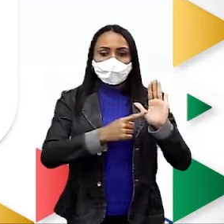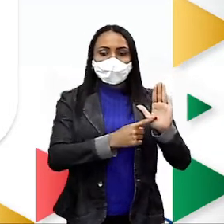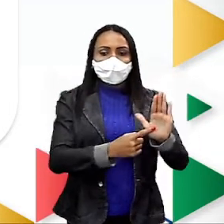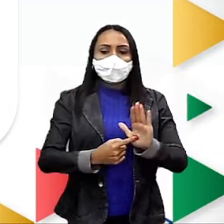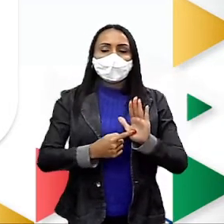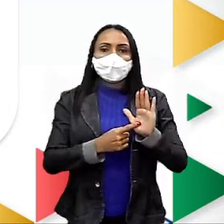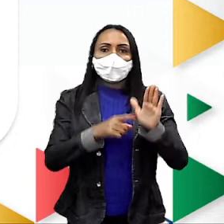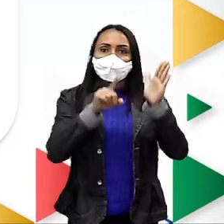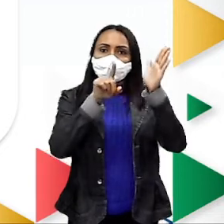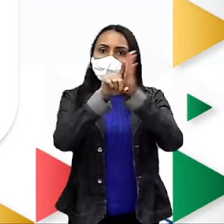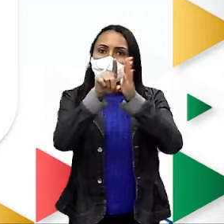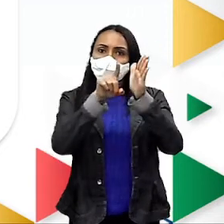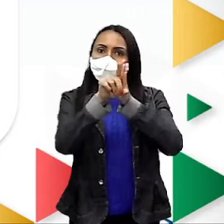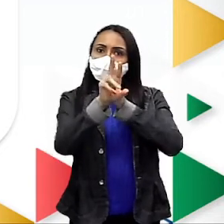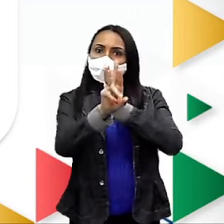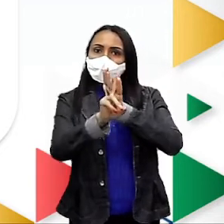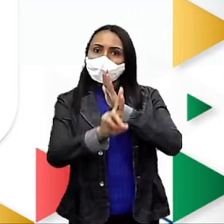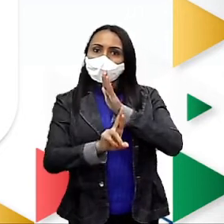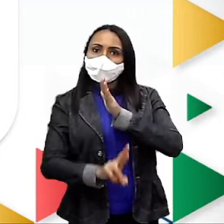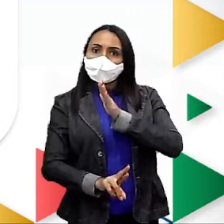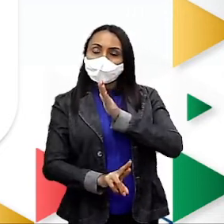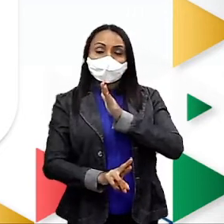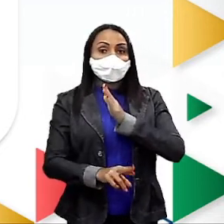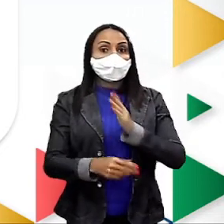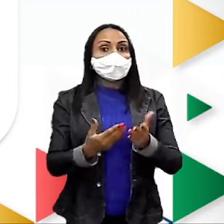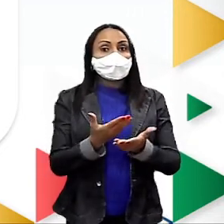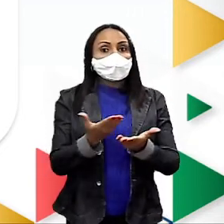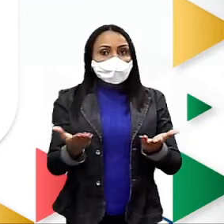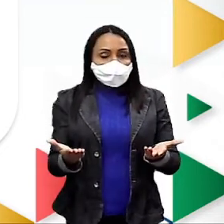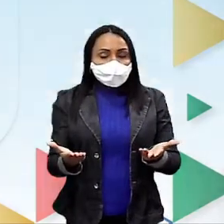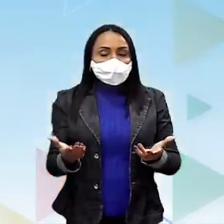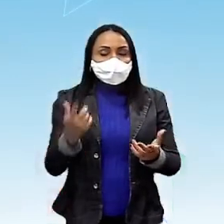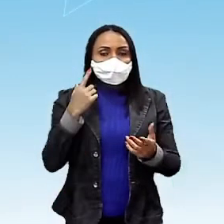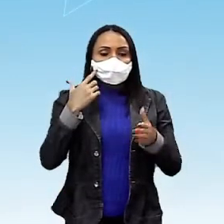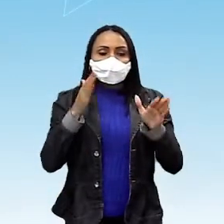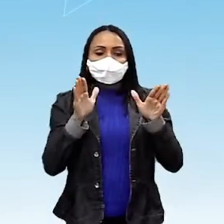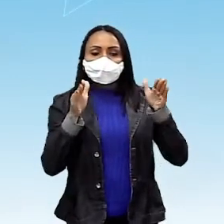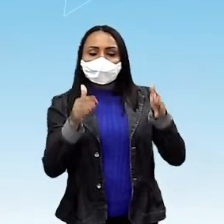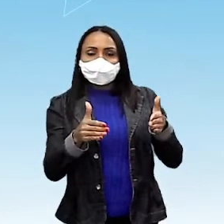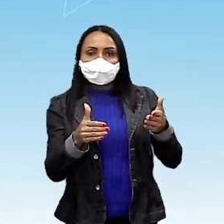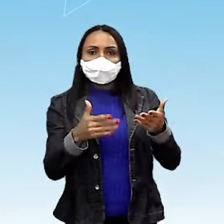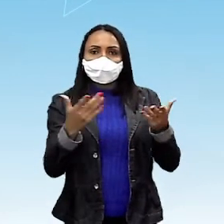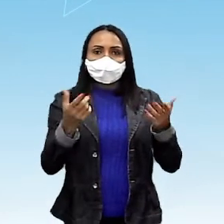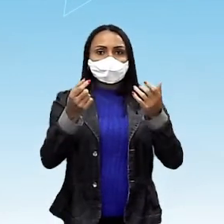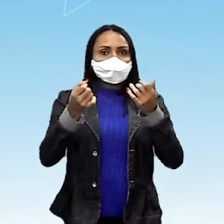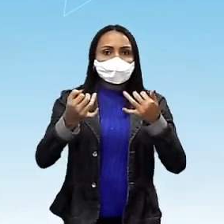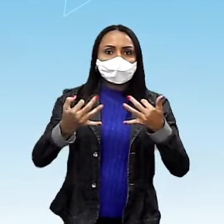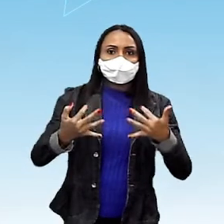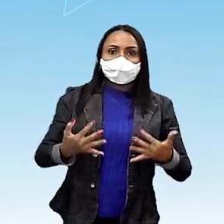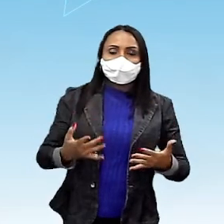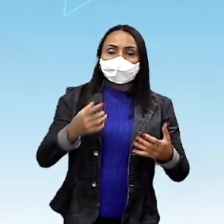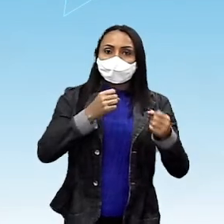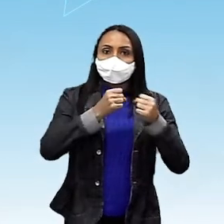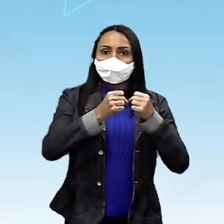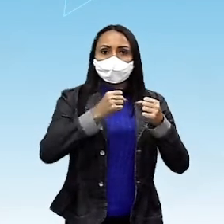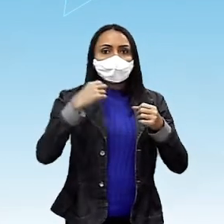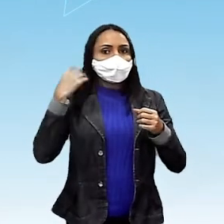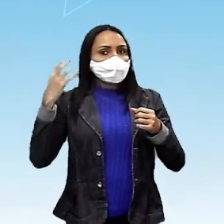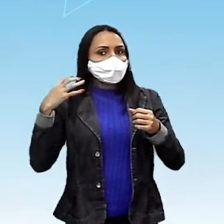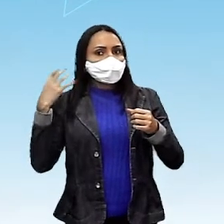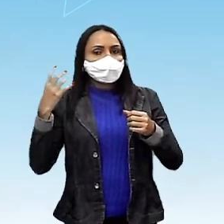apresentação e perguntas e respostas. Nesse caso aqui específico, estamos falando da entrevista de rádio,